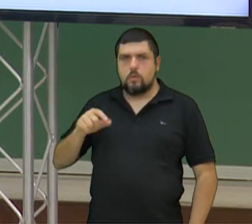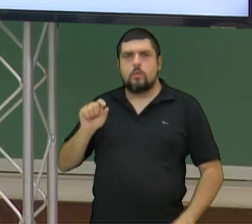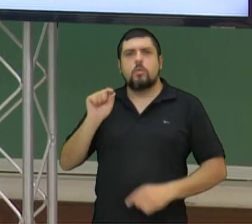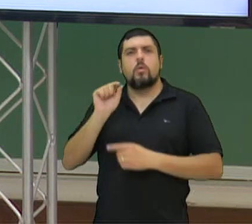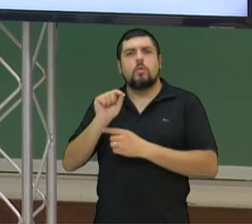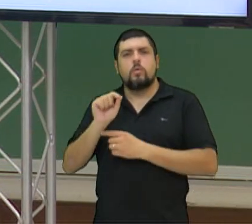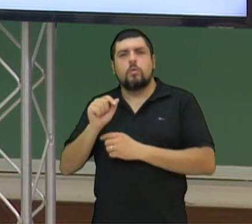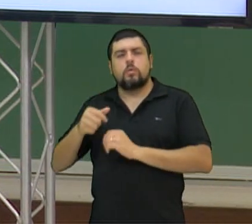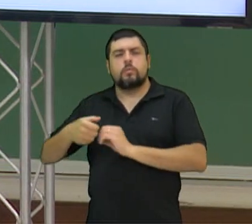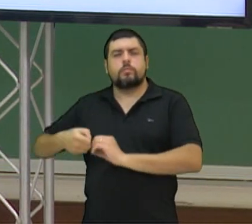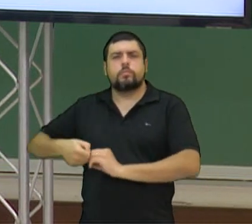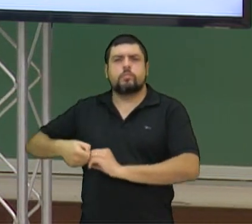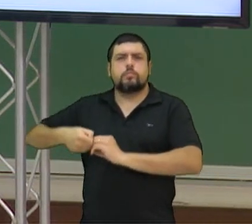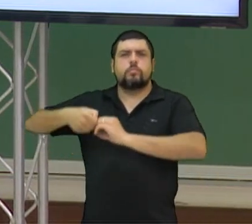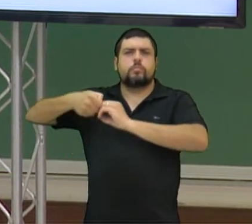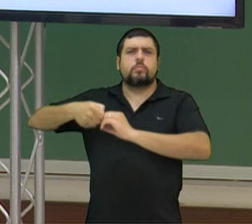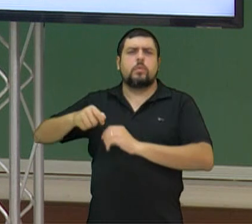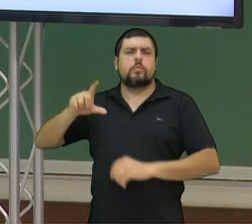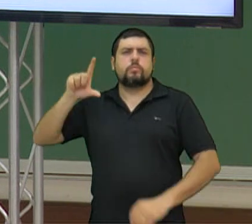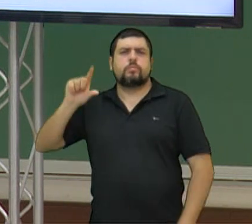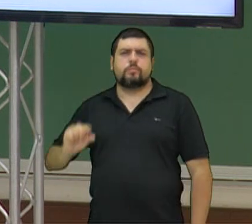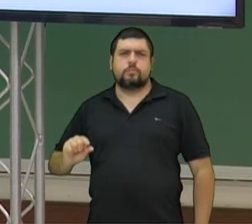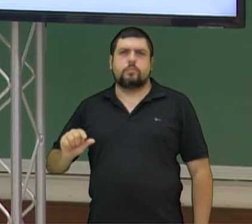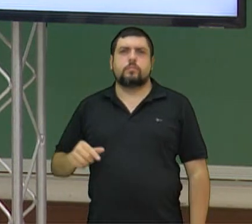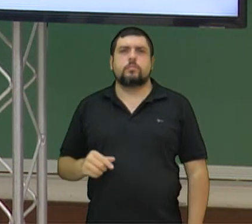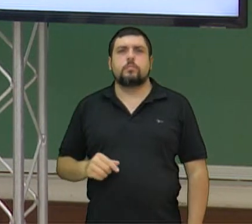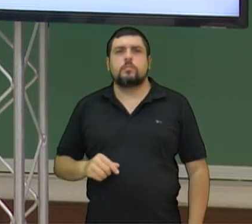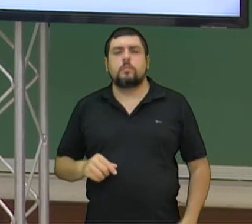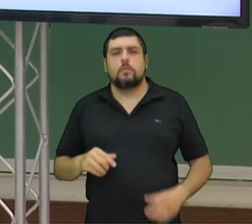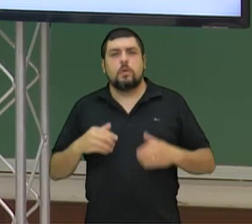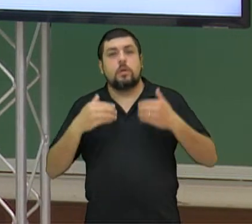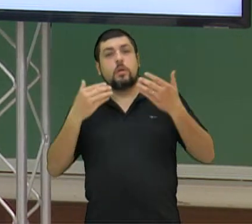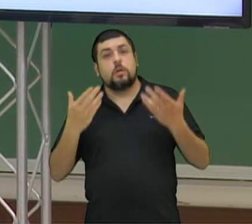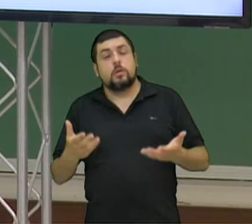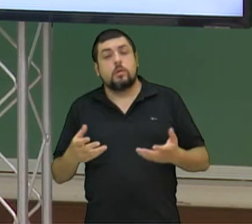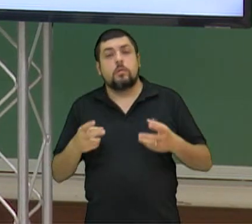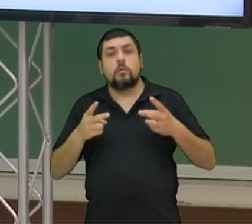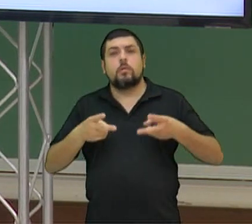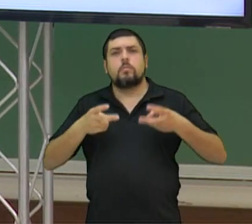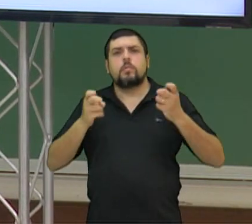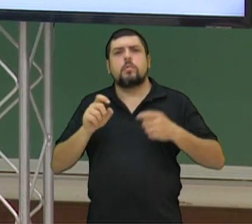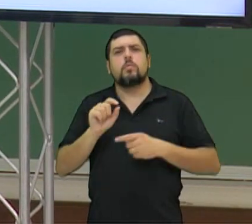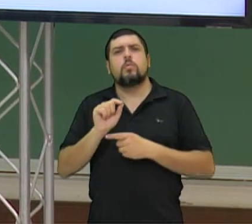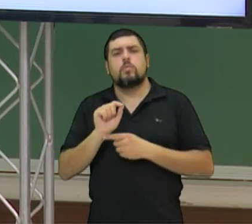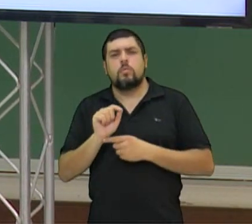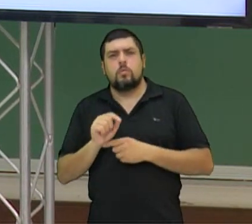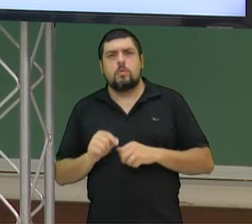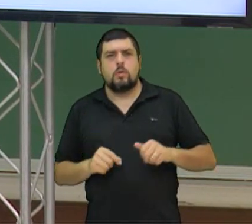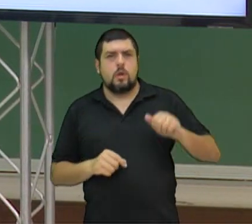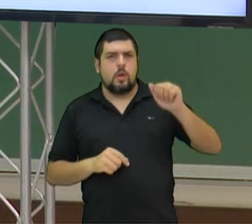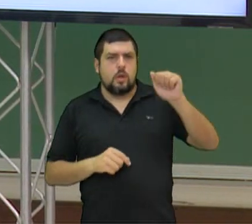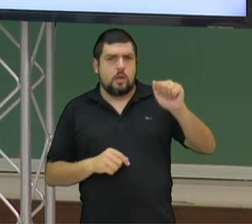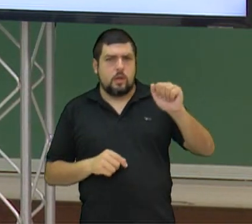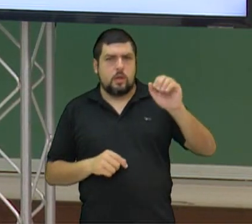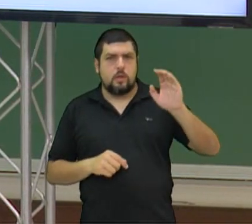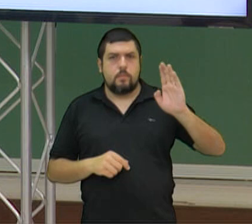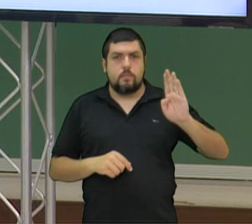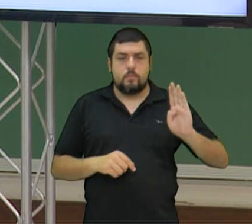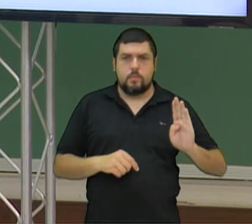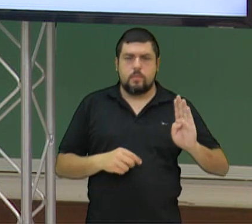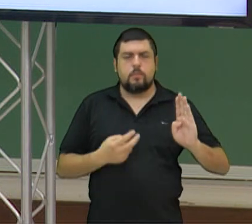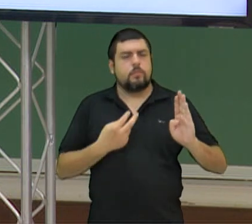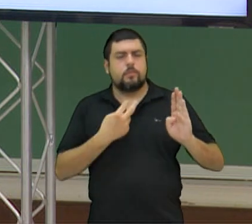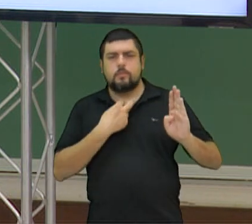esforço possível, ok? Então, o que a gente pode analisar aqui, ó? A situação A e a situação B não pode